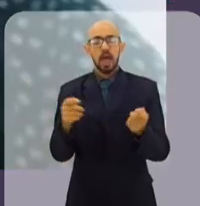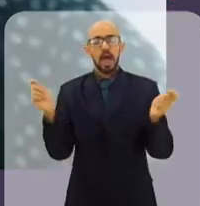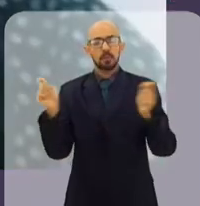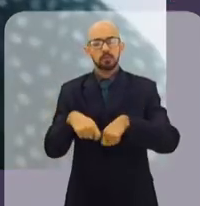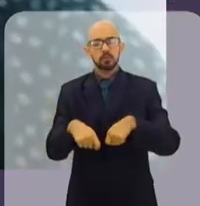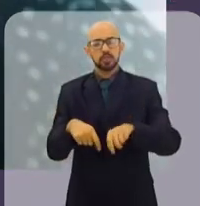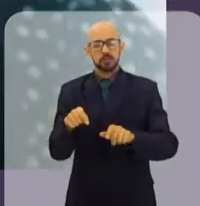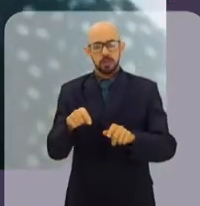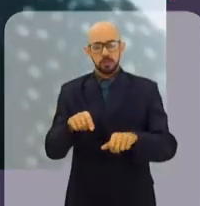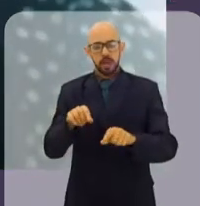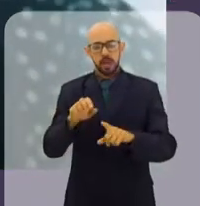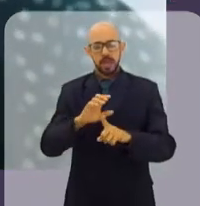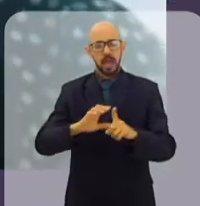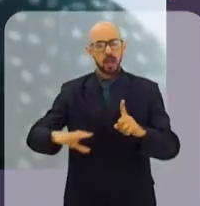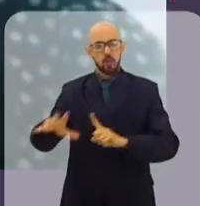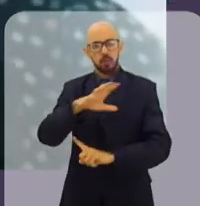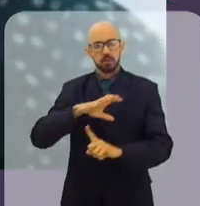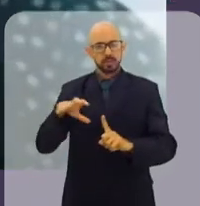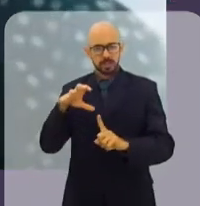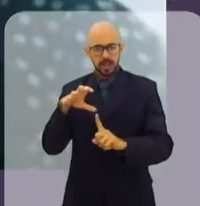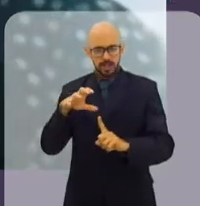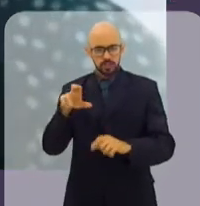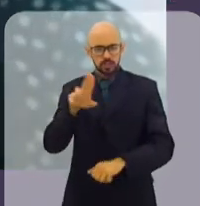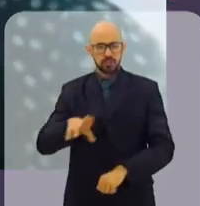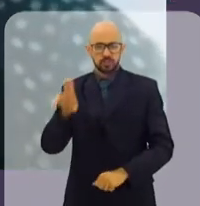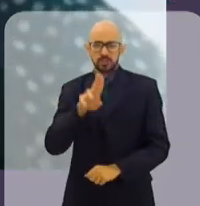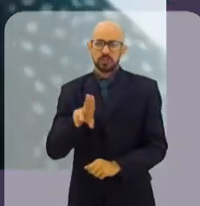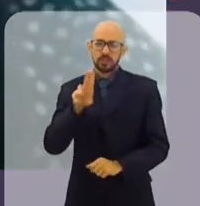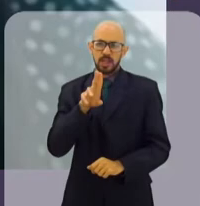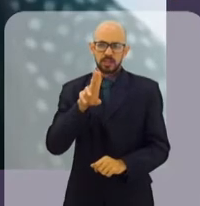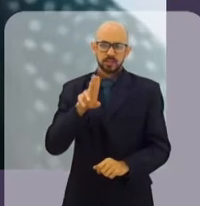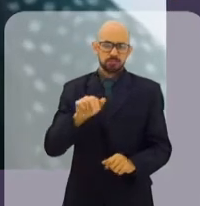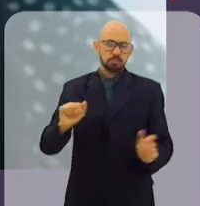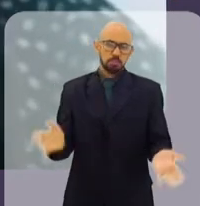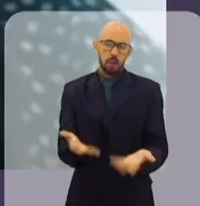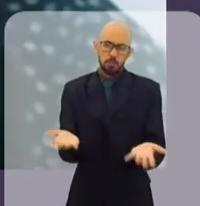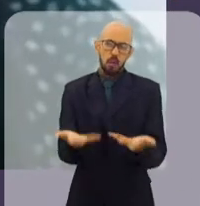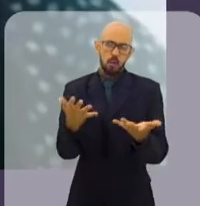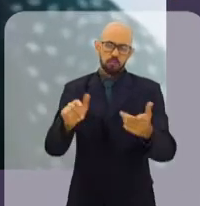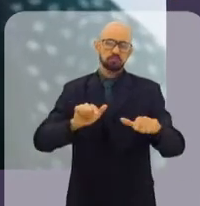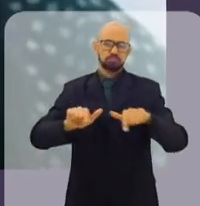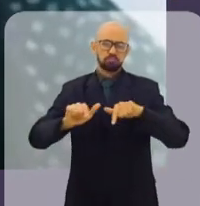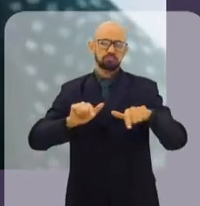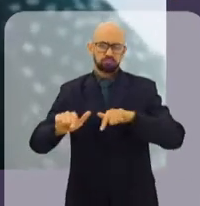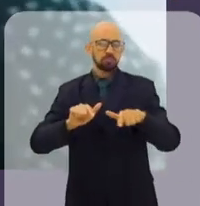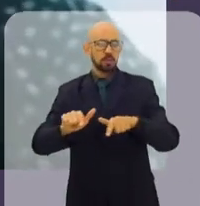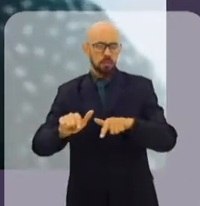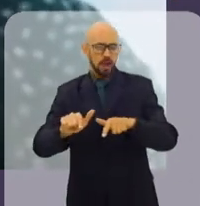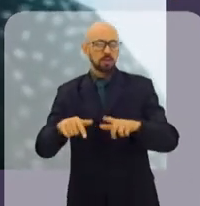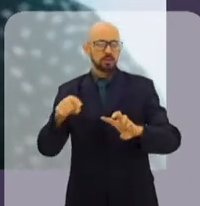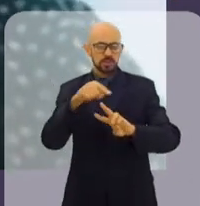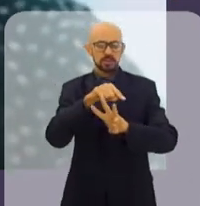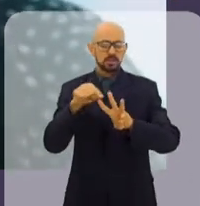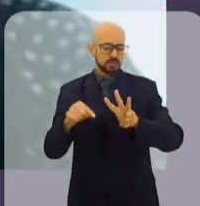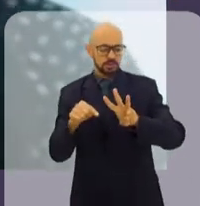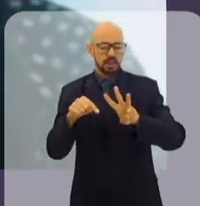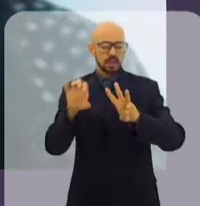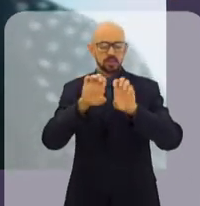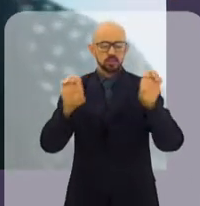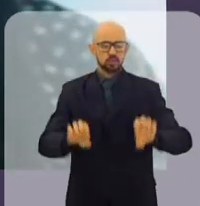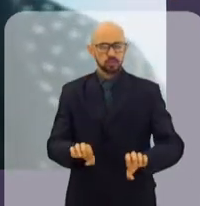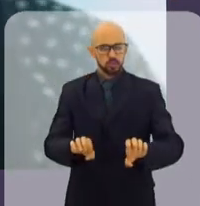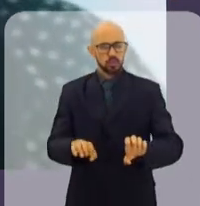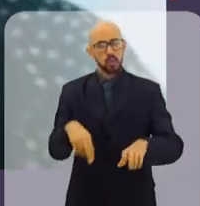é possível que a comunidade acadêmica desenvolva atividades em um desses 3 pilares ou, o que é